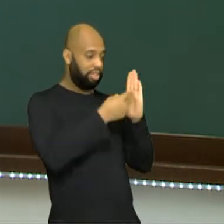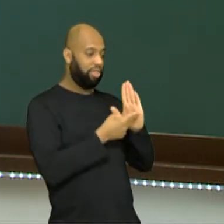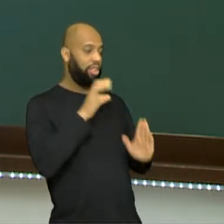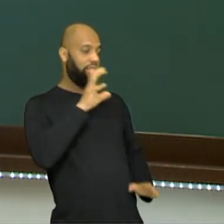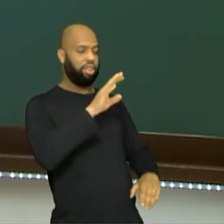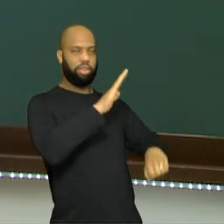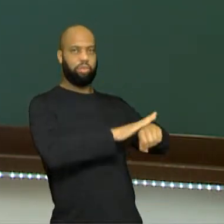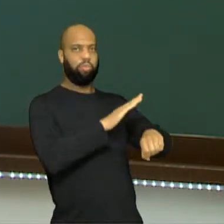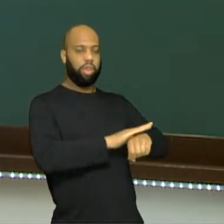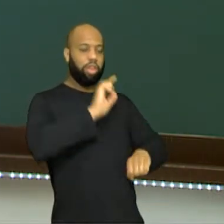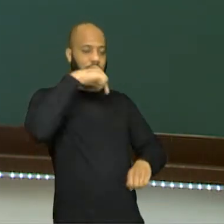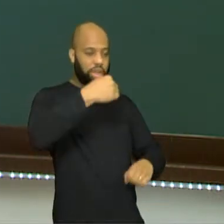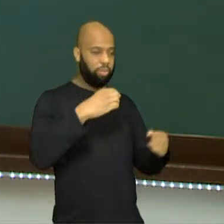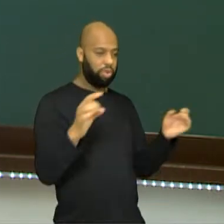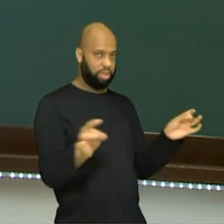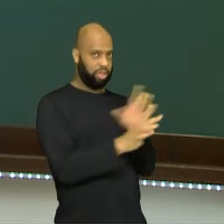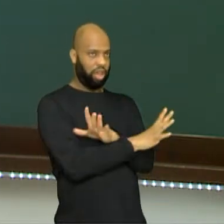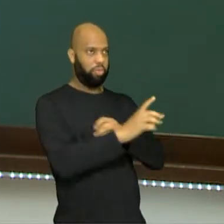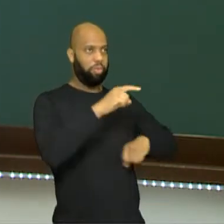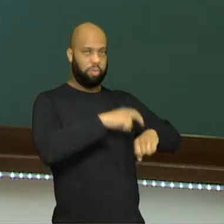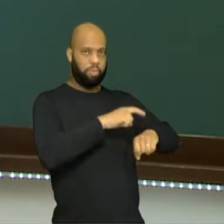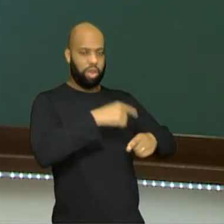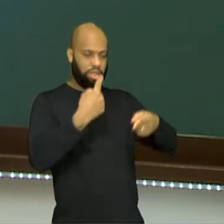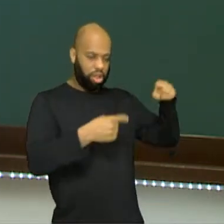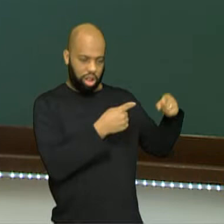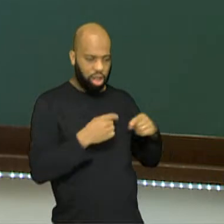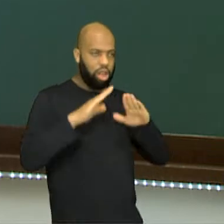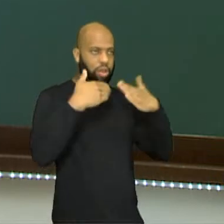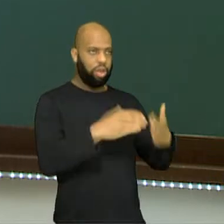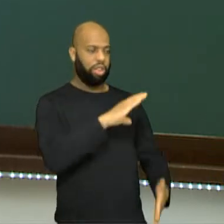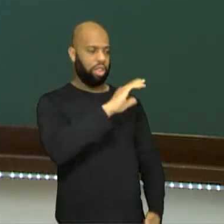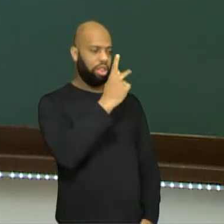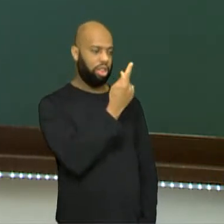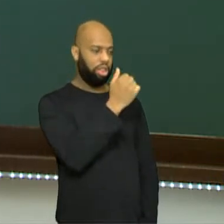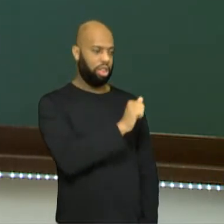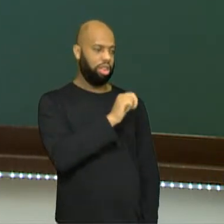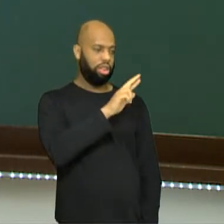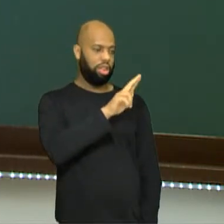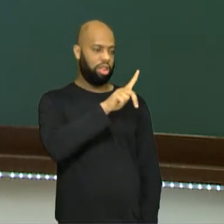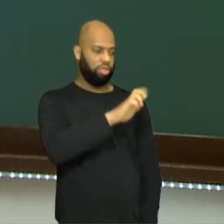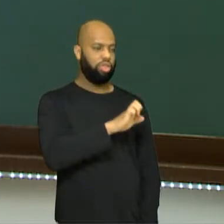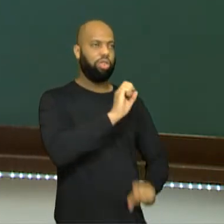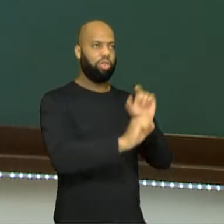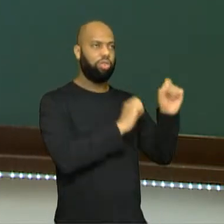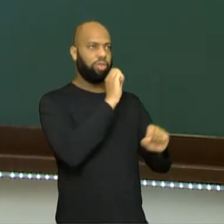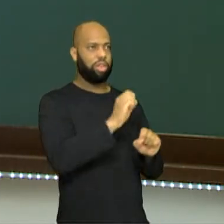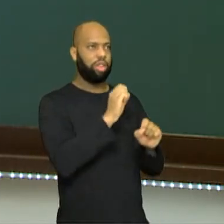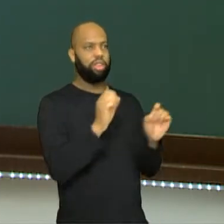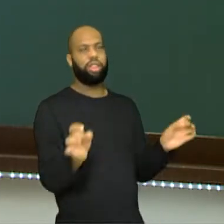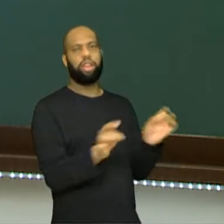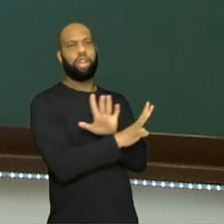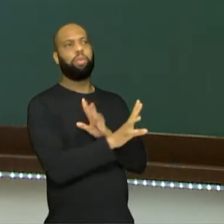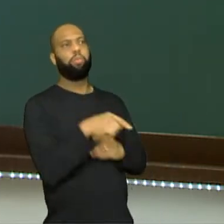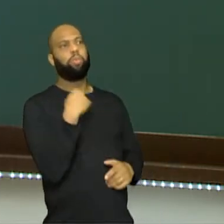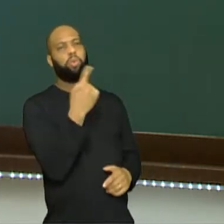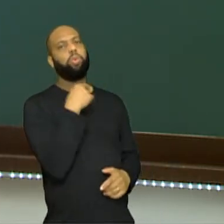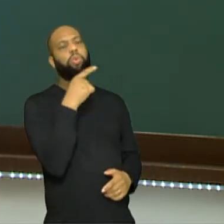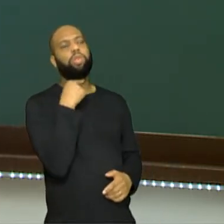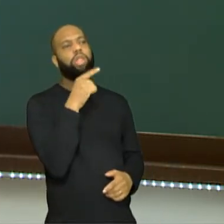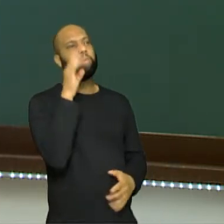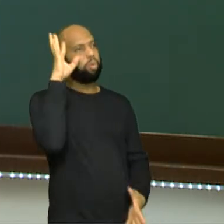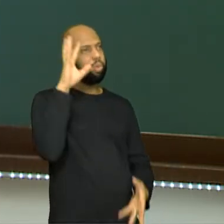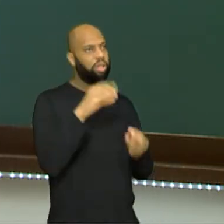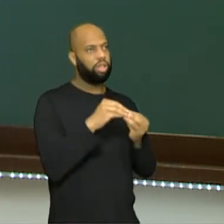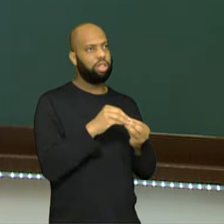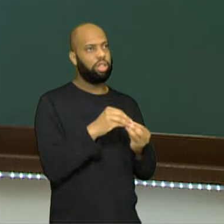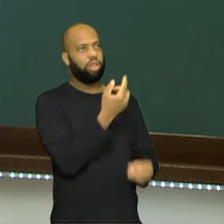momento. Depois que se passa esse debate, essas notícias, a charge ela já fica ali passageira, já não é possível compreender ela